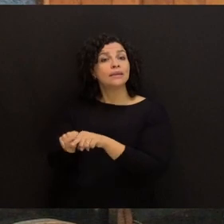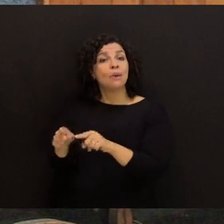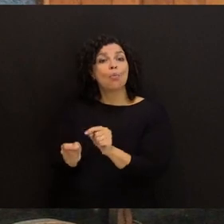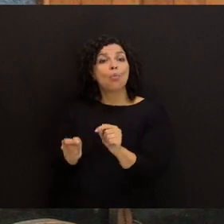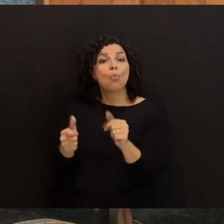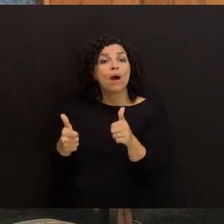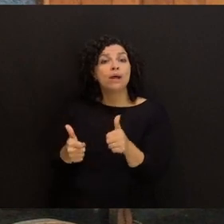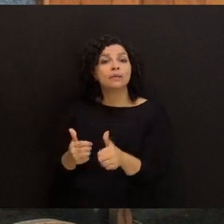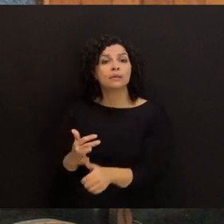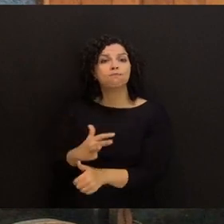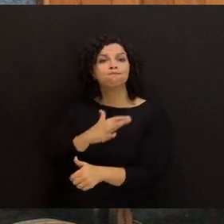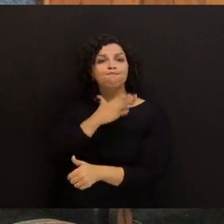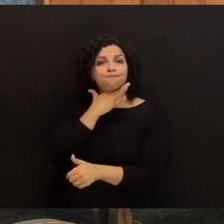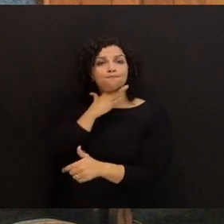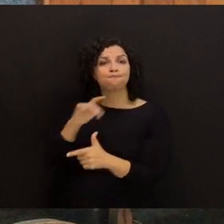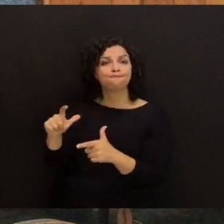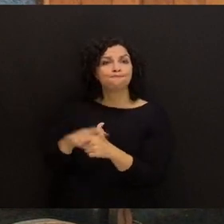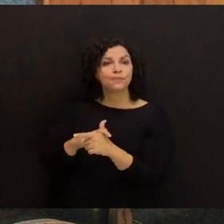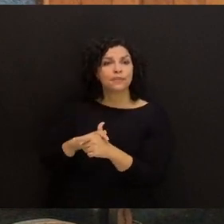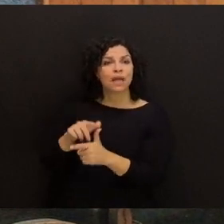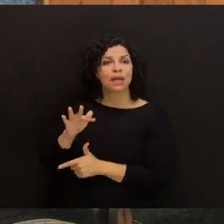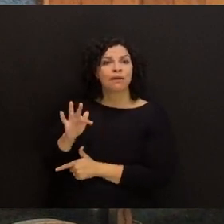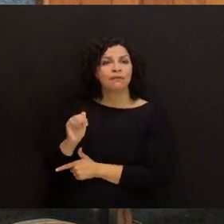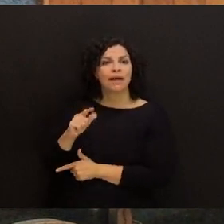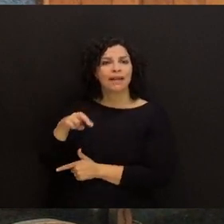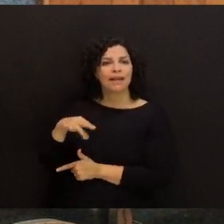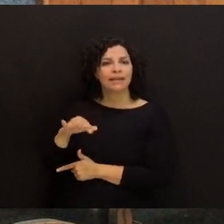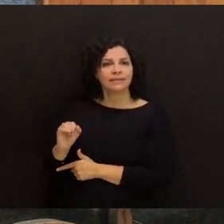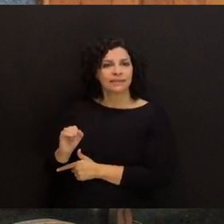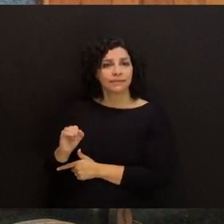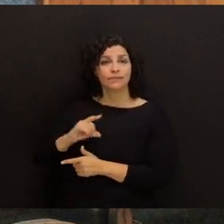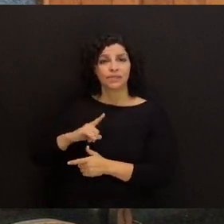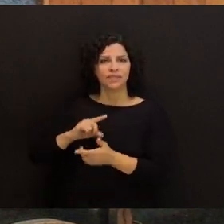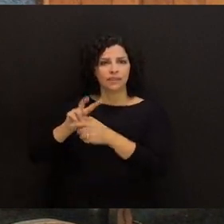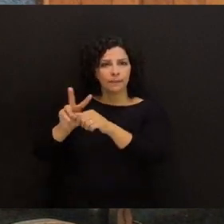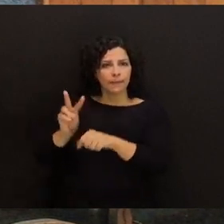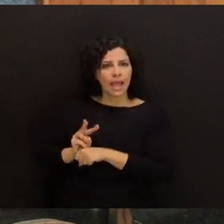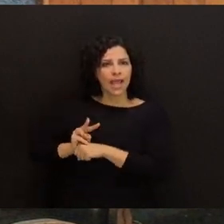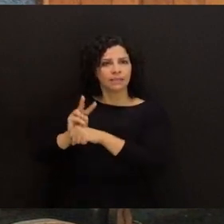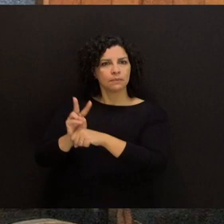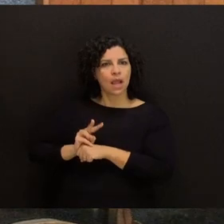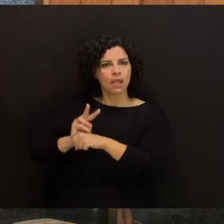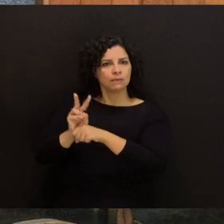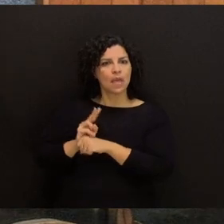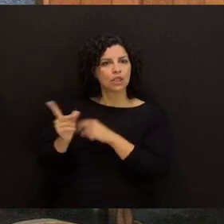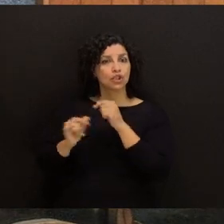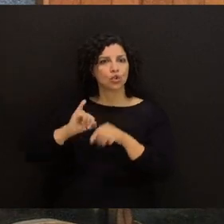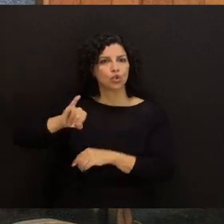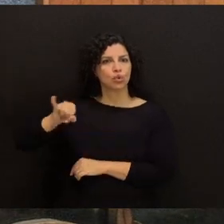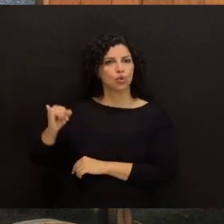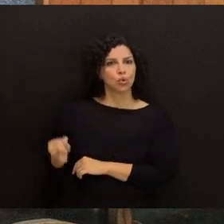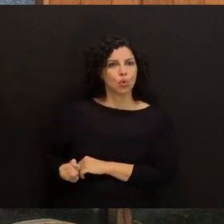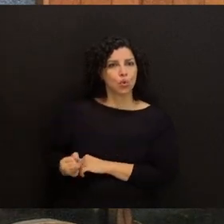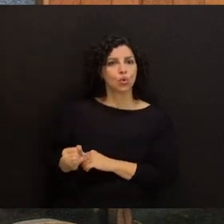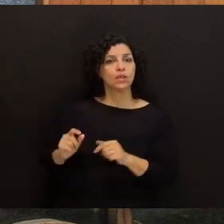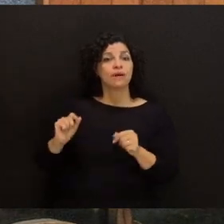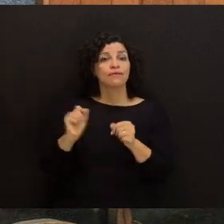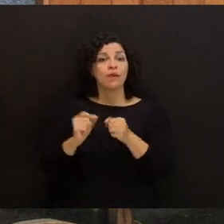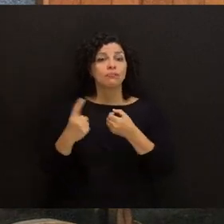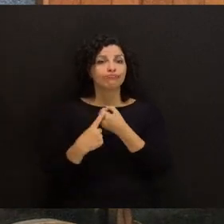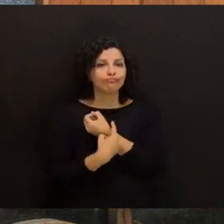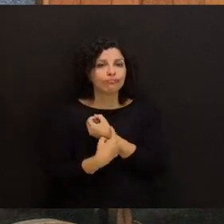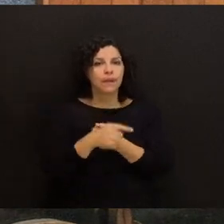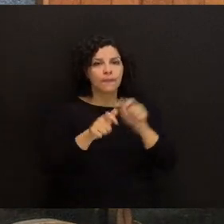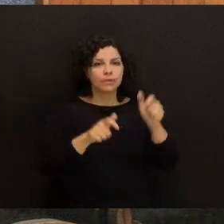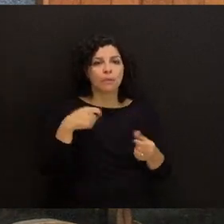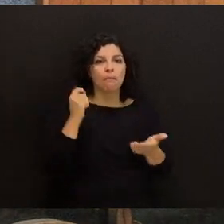são empréstimos em cima de empréstimos juros em cima de juros falta de convênios com quem